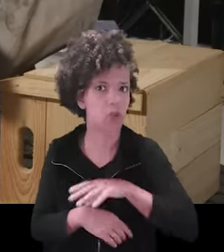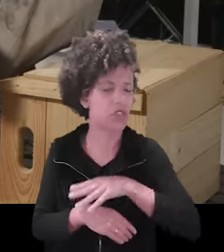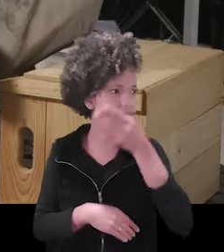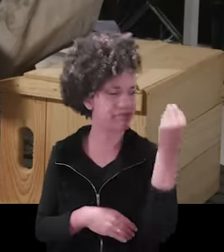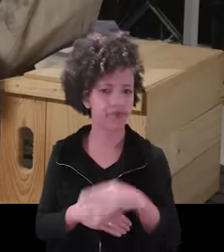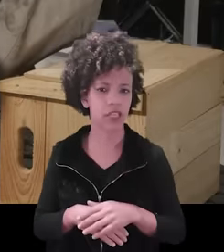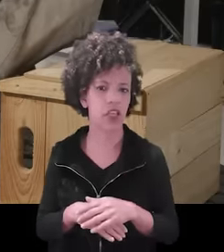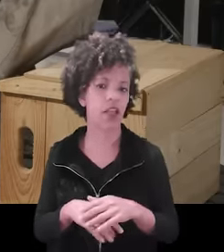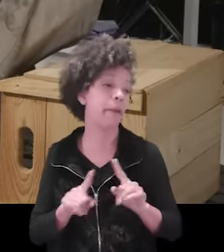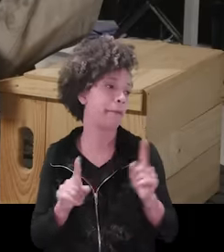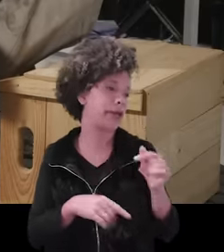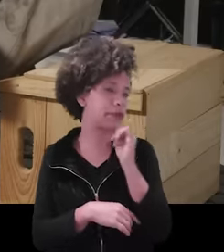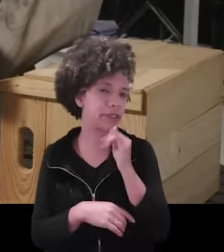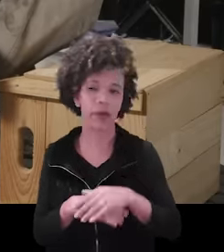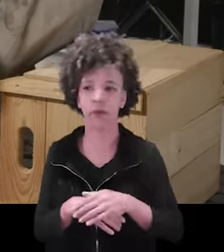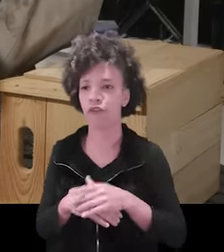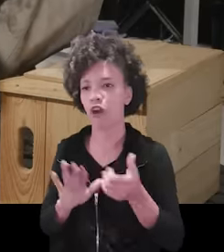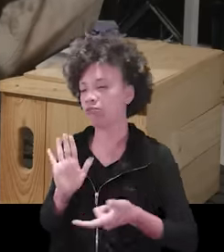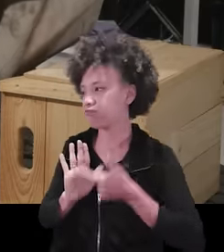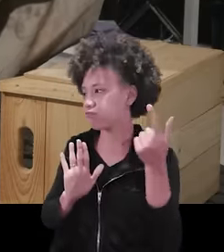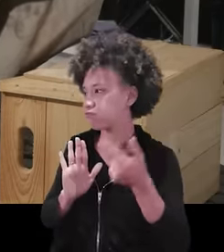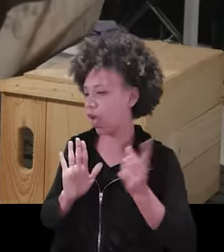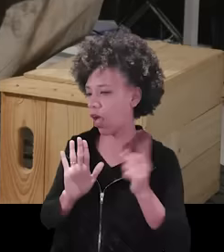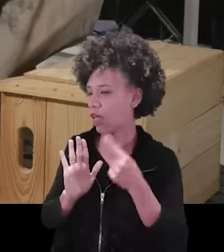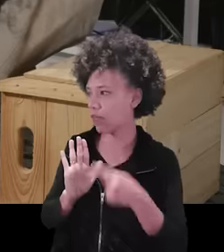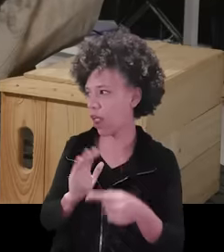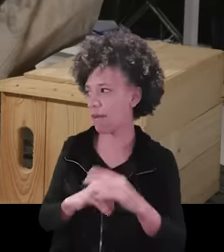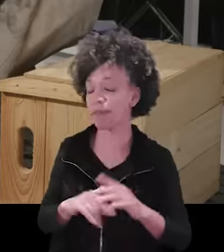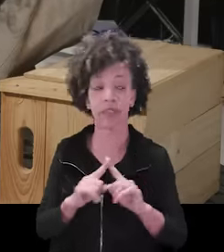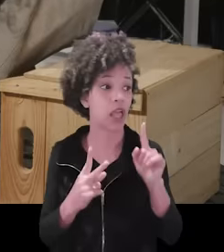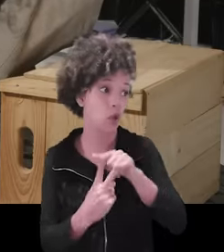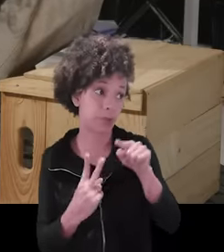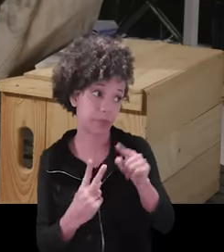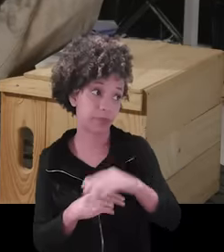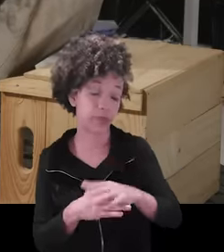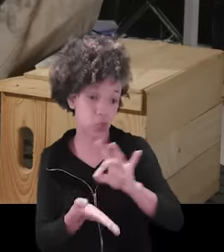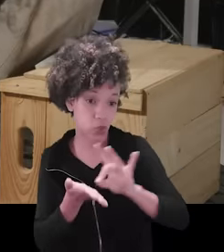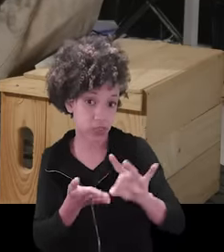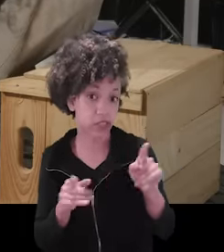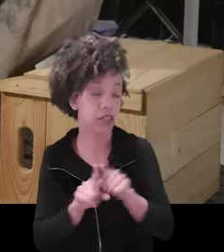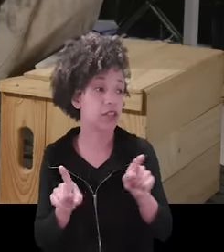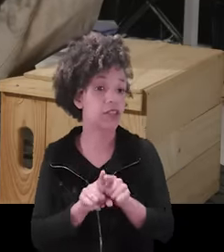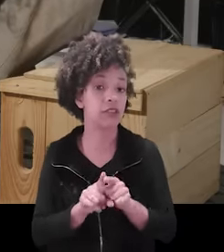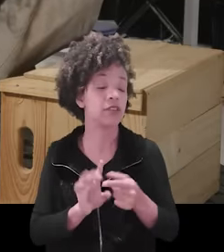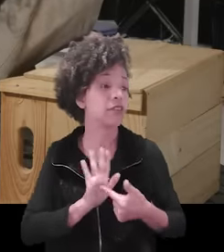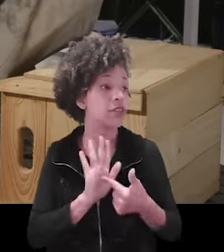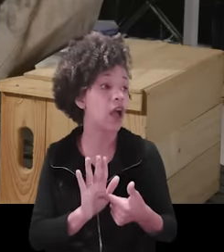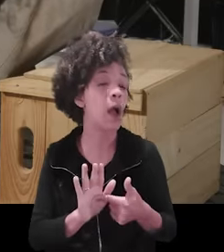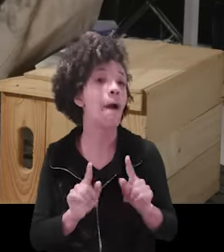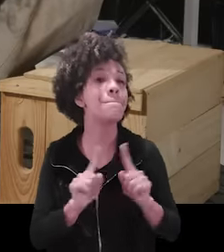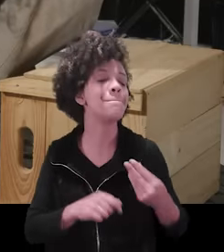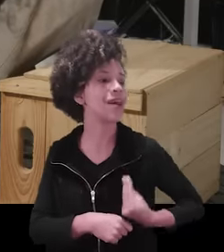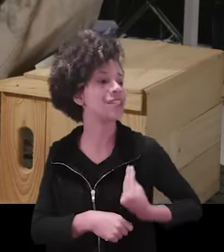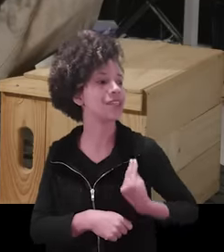tipo o carro você delete tá então tem esses dois públicos aquele que odeia e aquele que